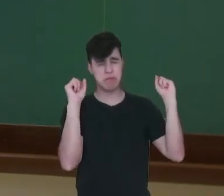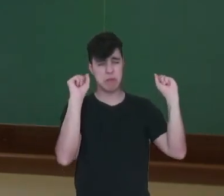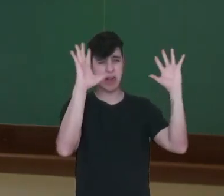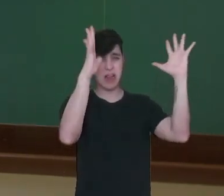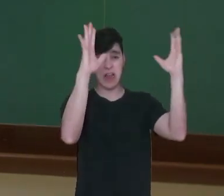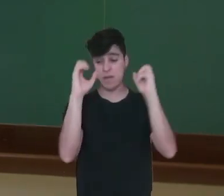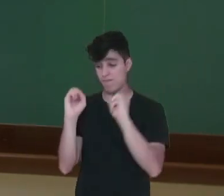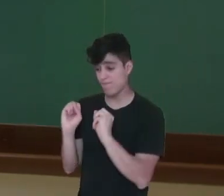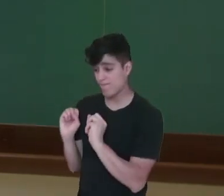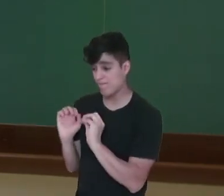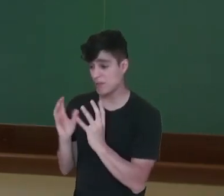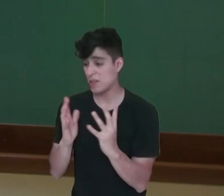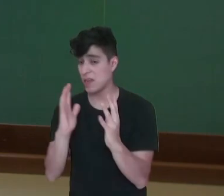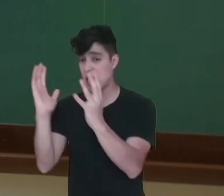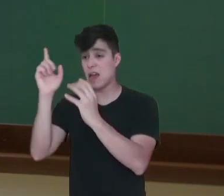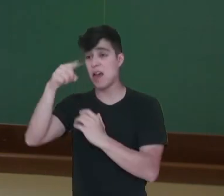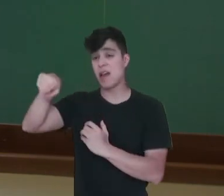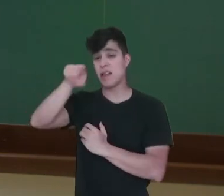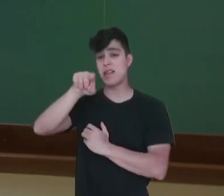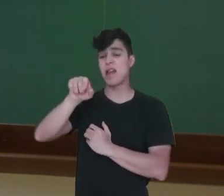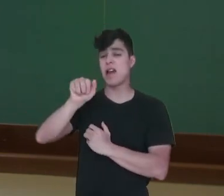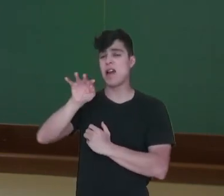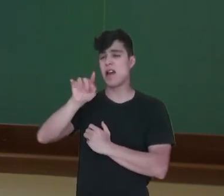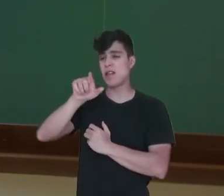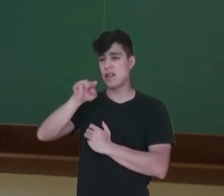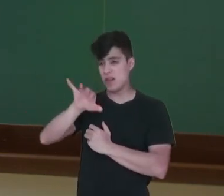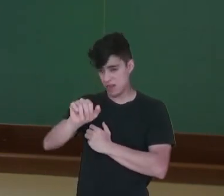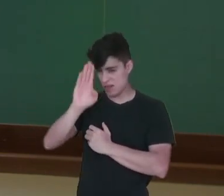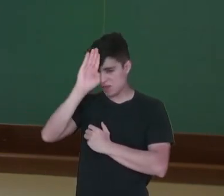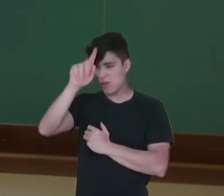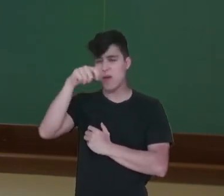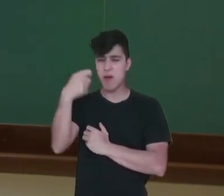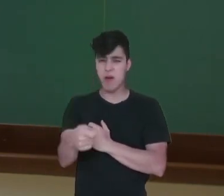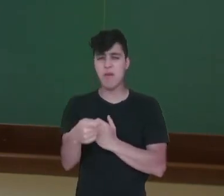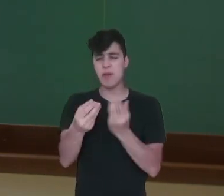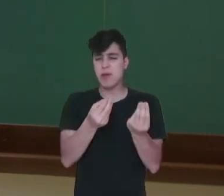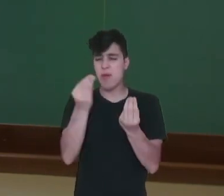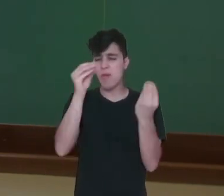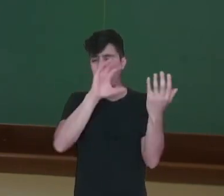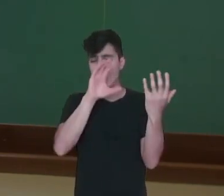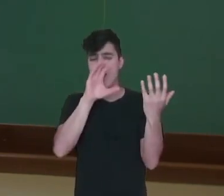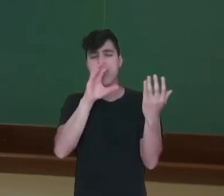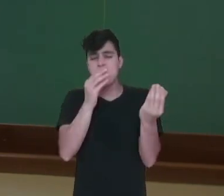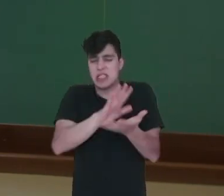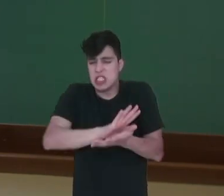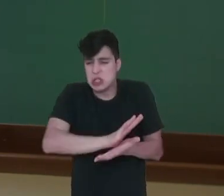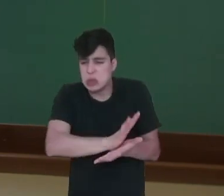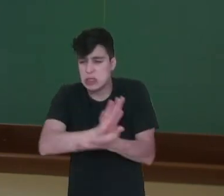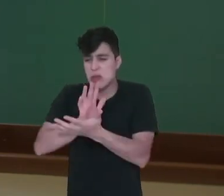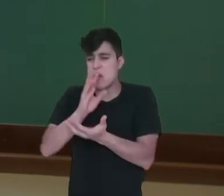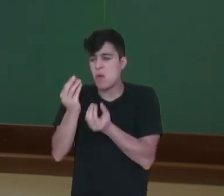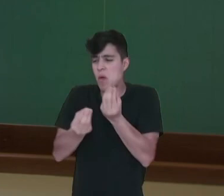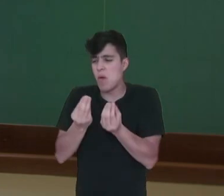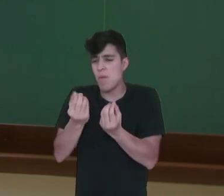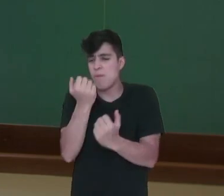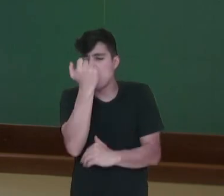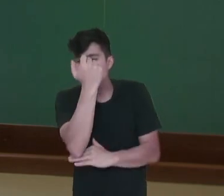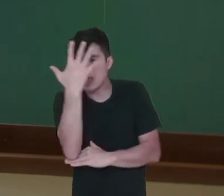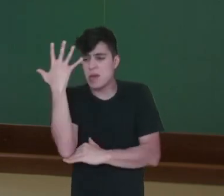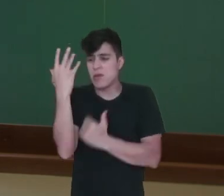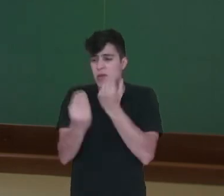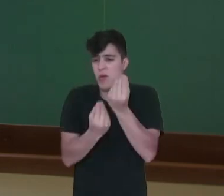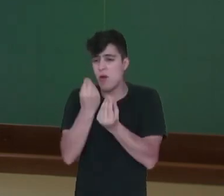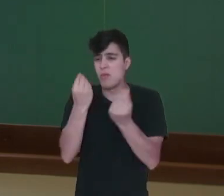bem como as questões ali ambientais, principalmente ligadas ao desmatamento, à destruição dessas áreas e à diminuição